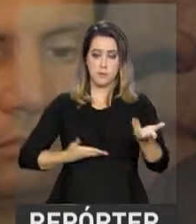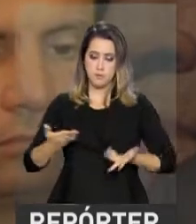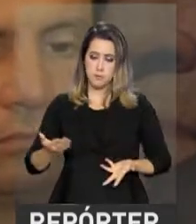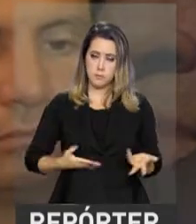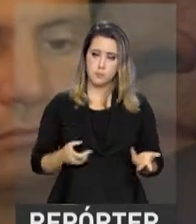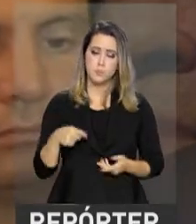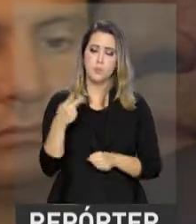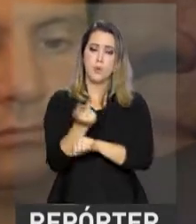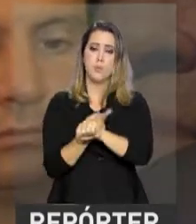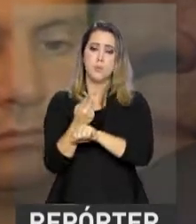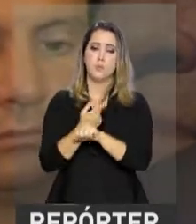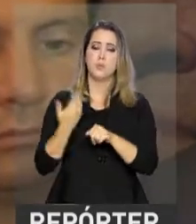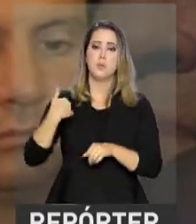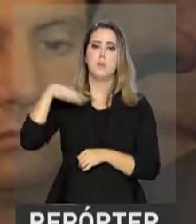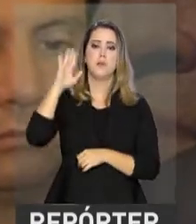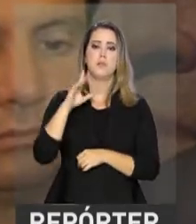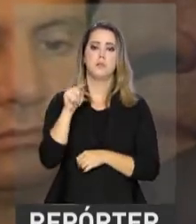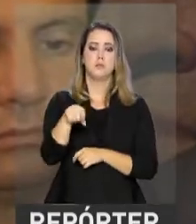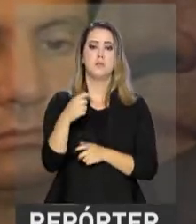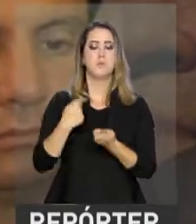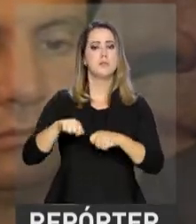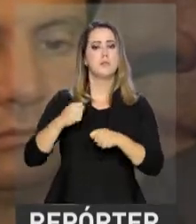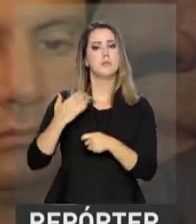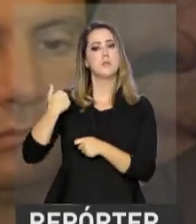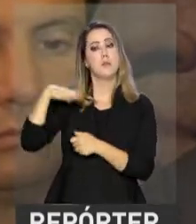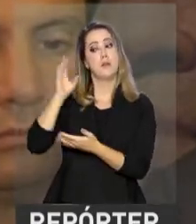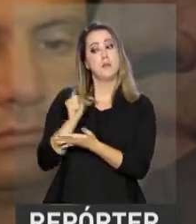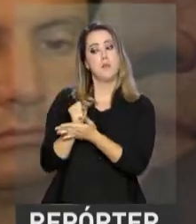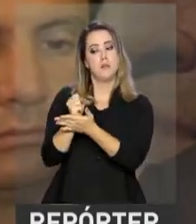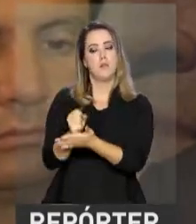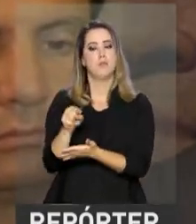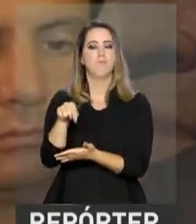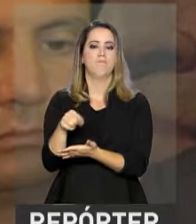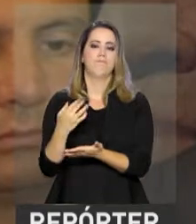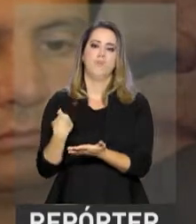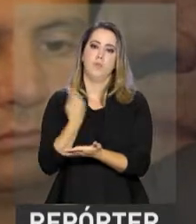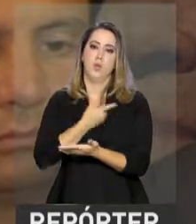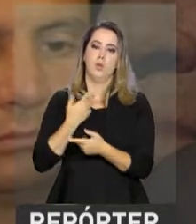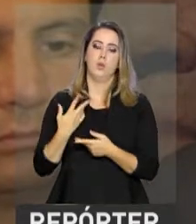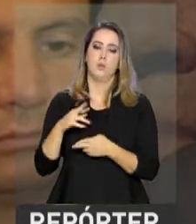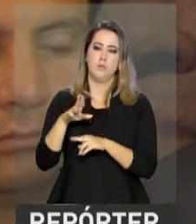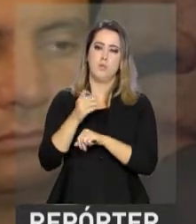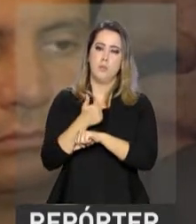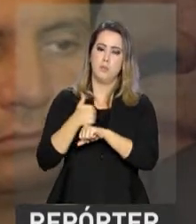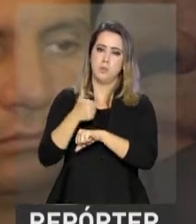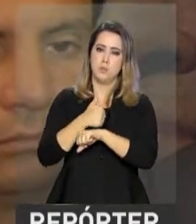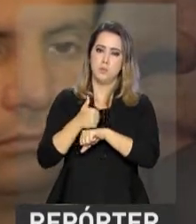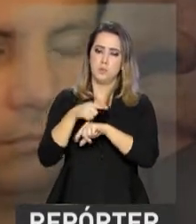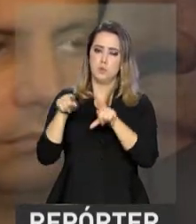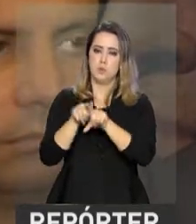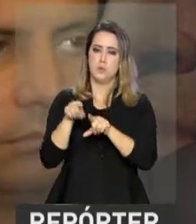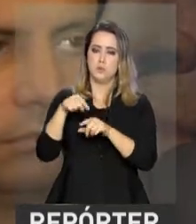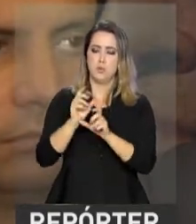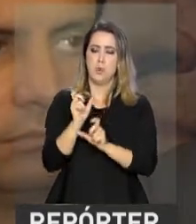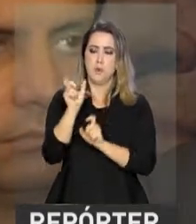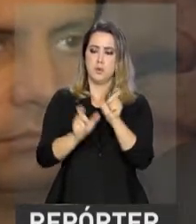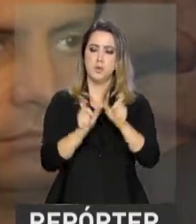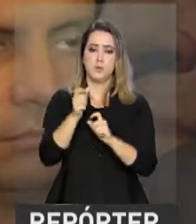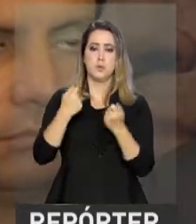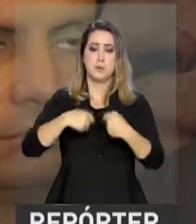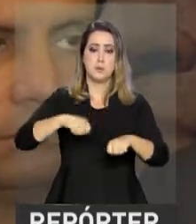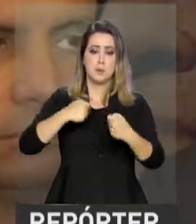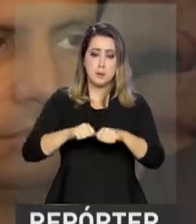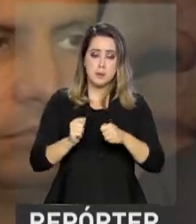a população precisa, onde há necessidade da oferta do serviço. Então, nós vamos especializar os hospitais e suprir pessoas para